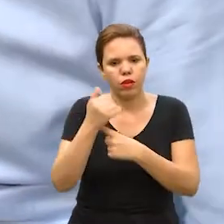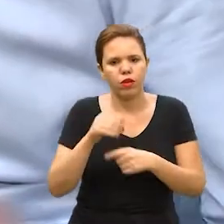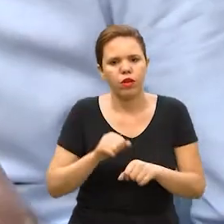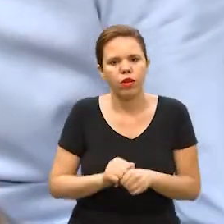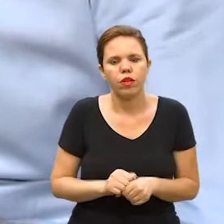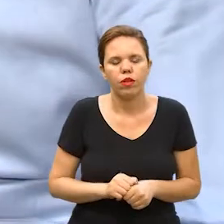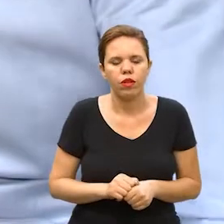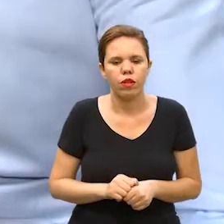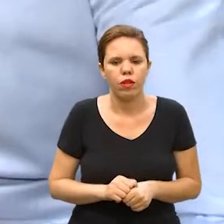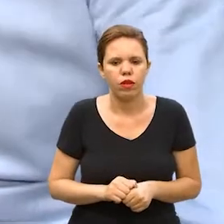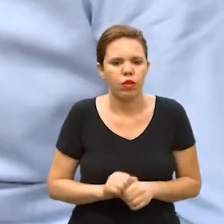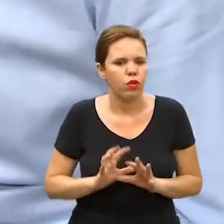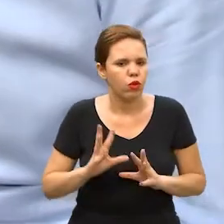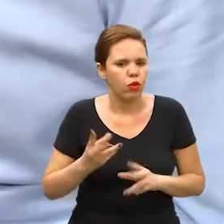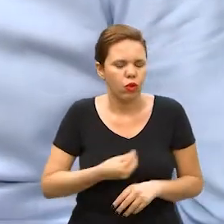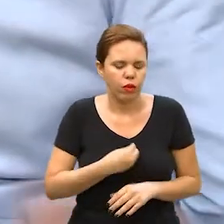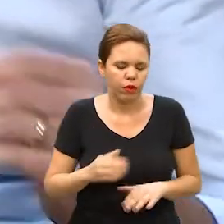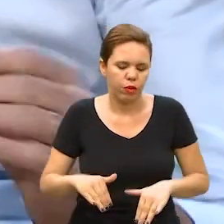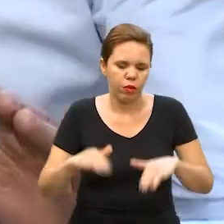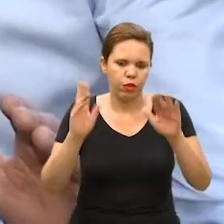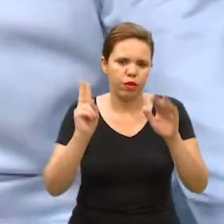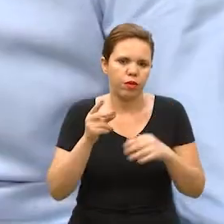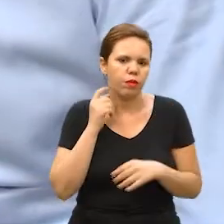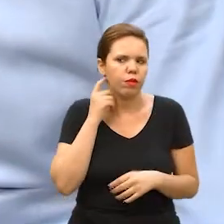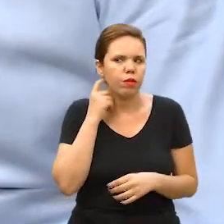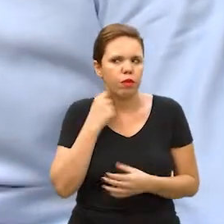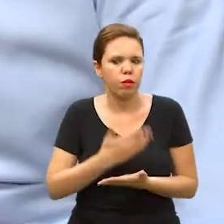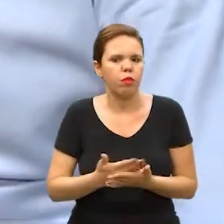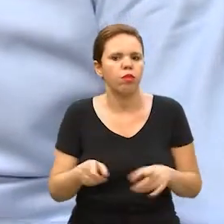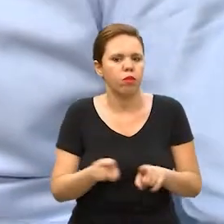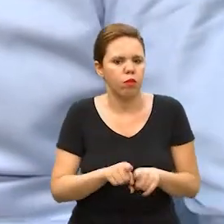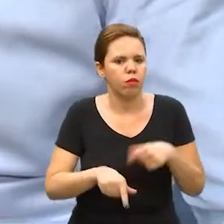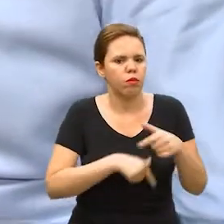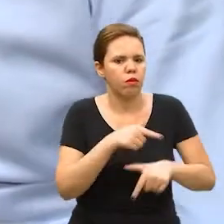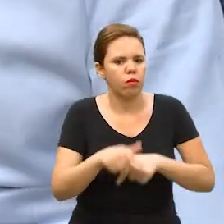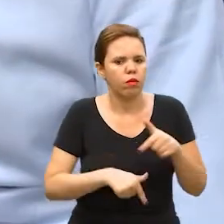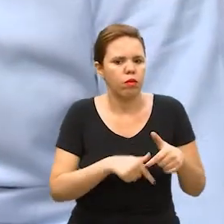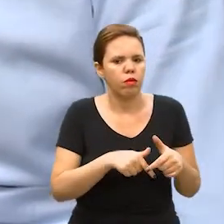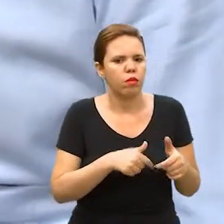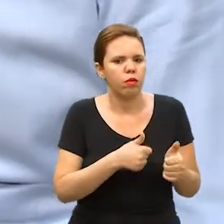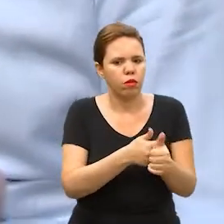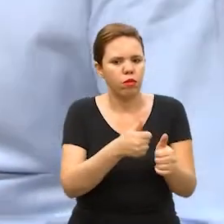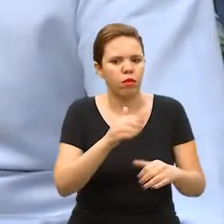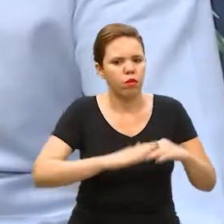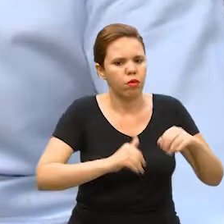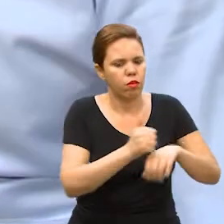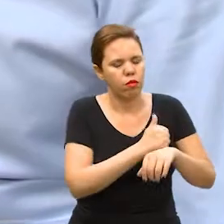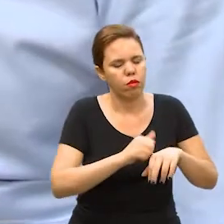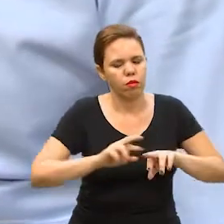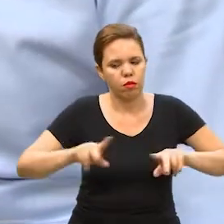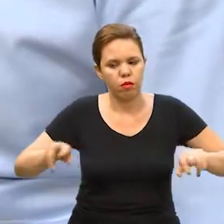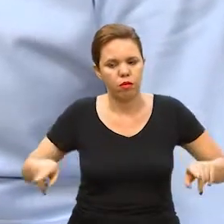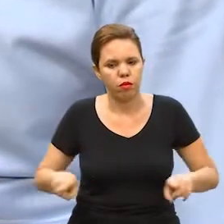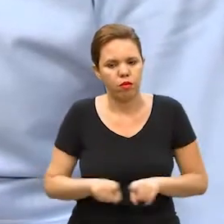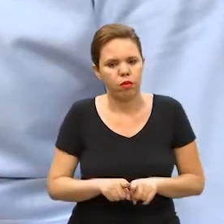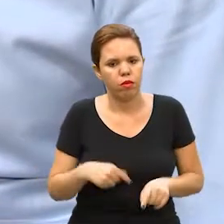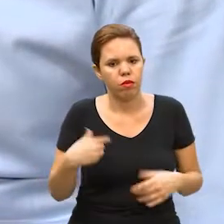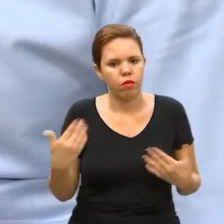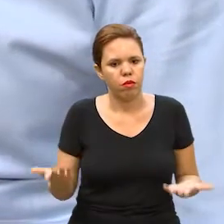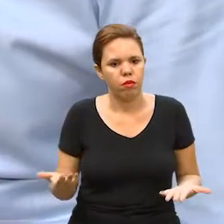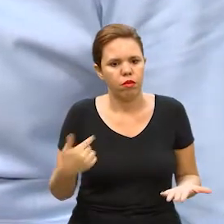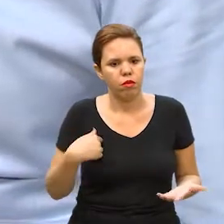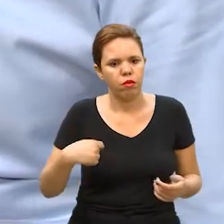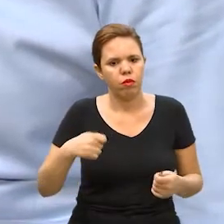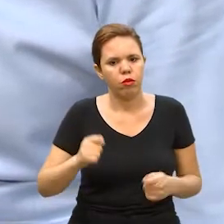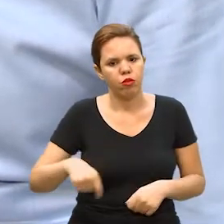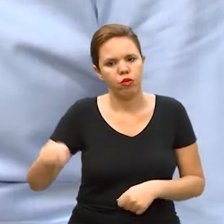informação, praticamente toda a vida. No comecinho eu cheguei a trabalhar em outro segmento, mas quando eu pude